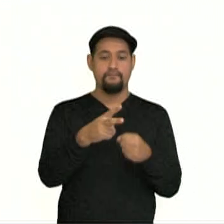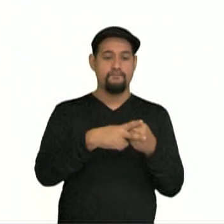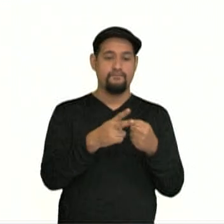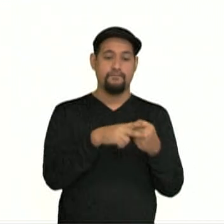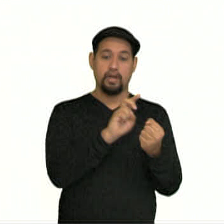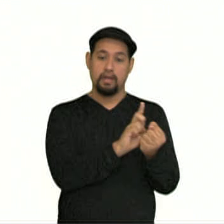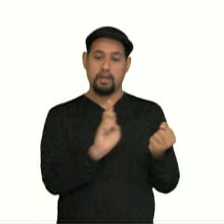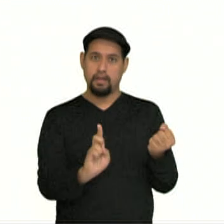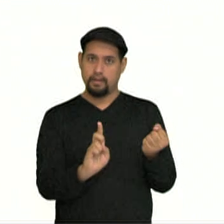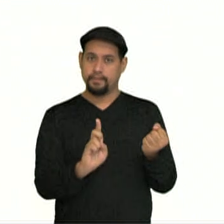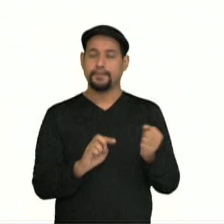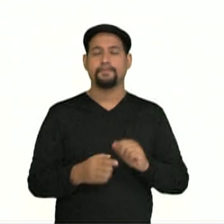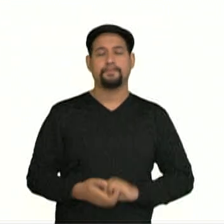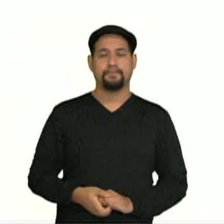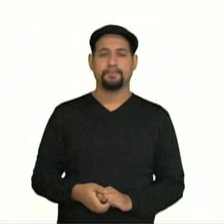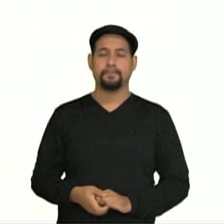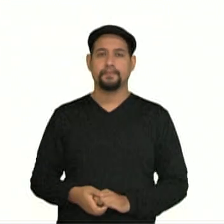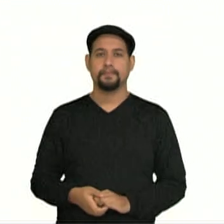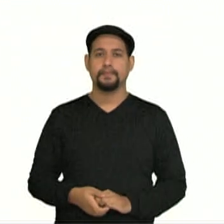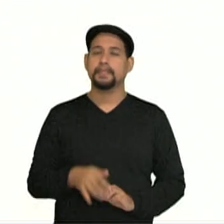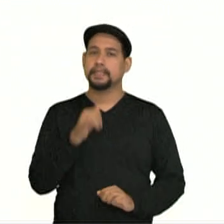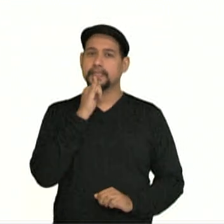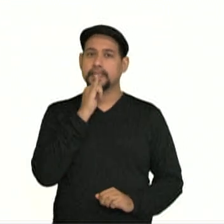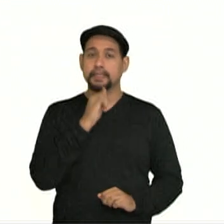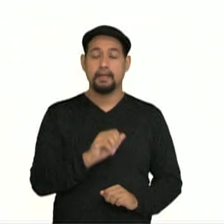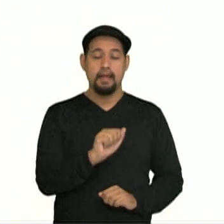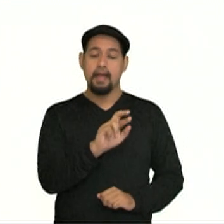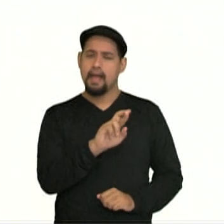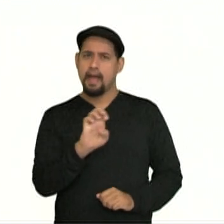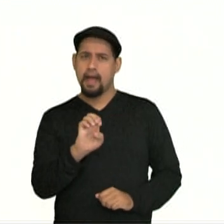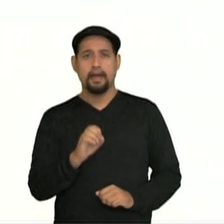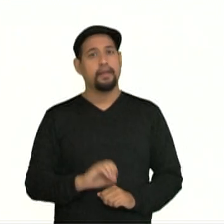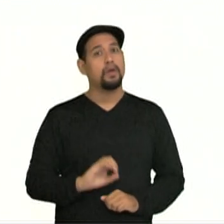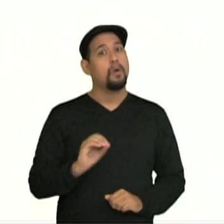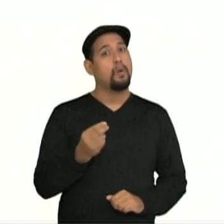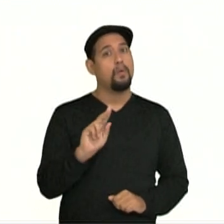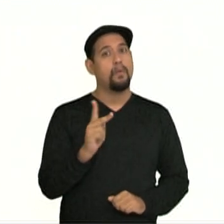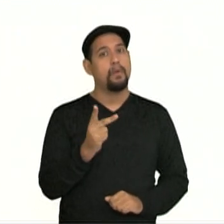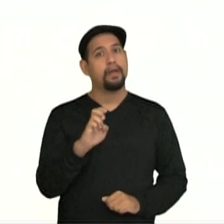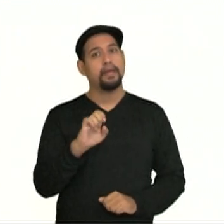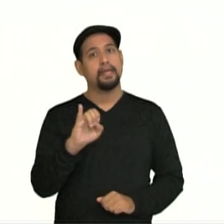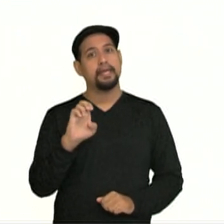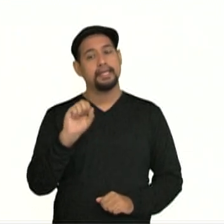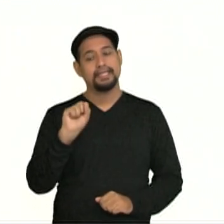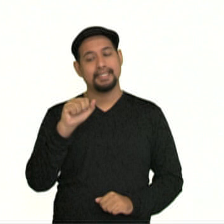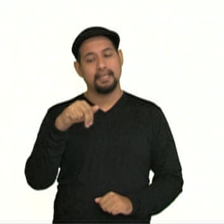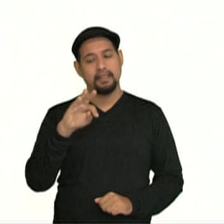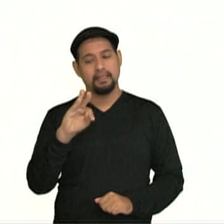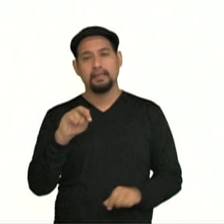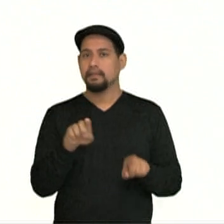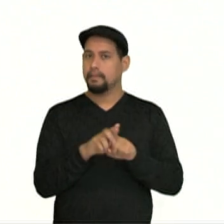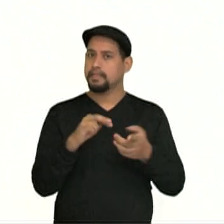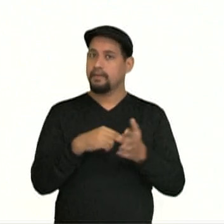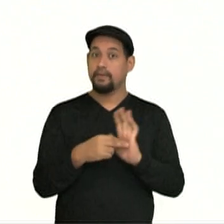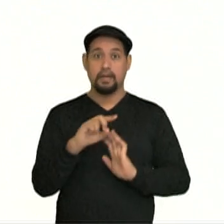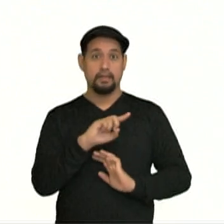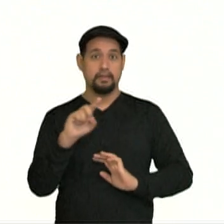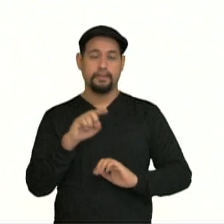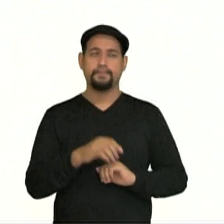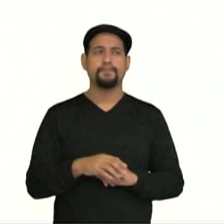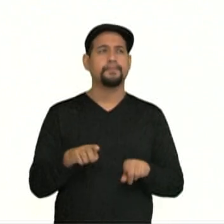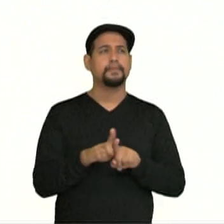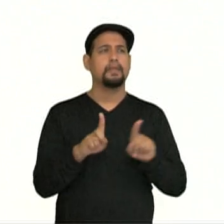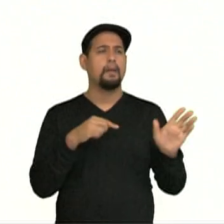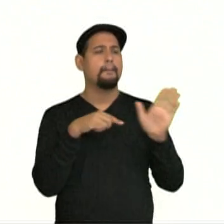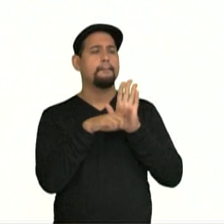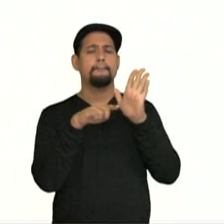também. She ou he isn't ou aren't, por exemplo. Na frase interrogativa, ou para elaborarmos